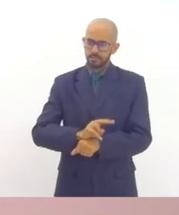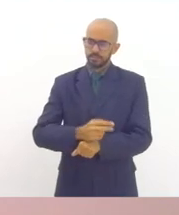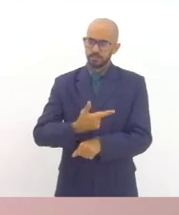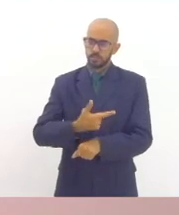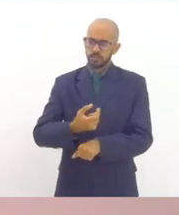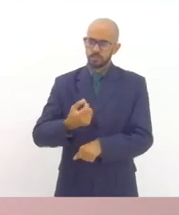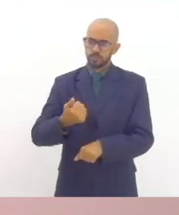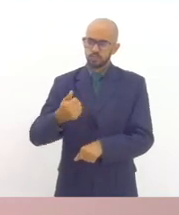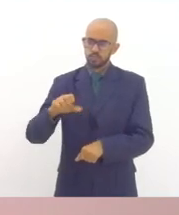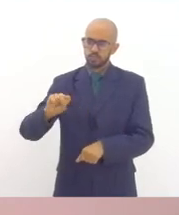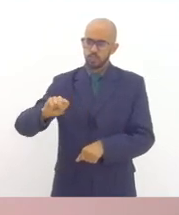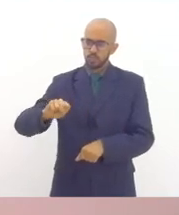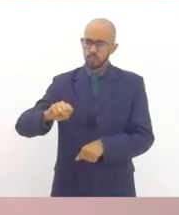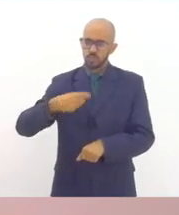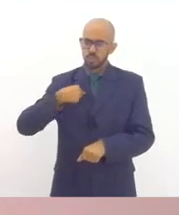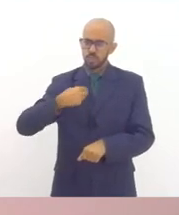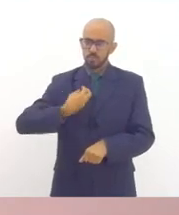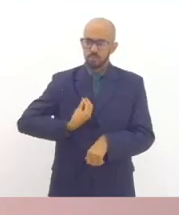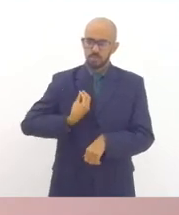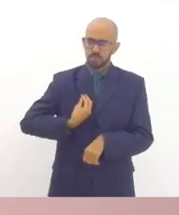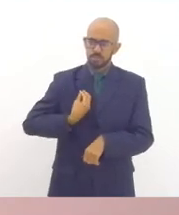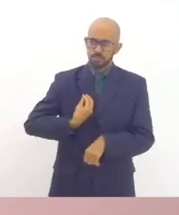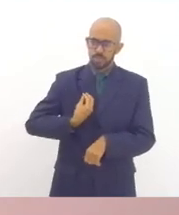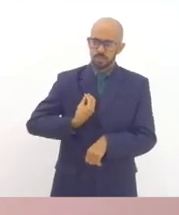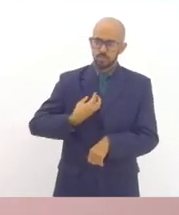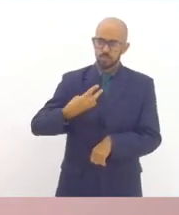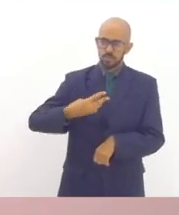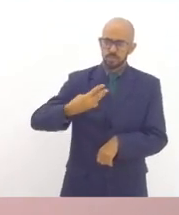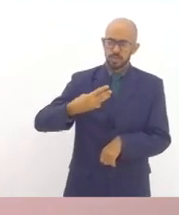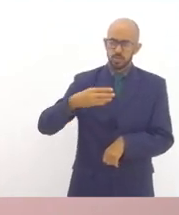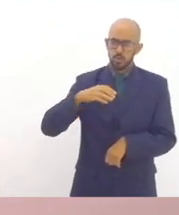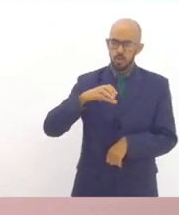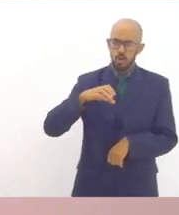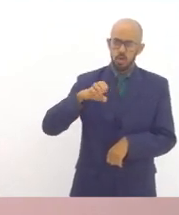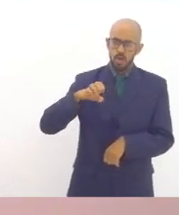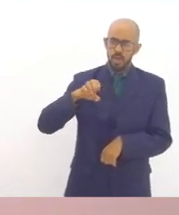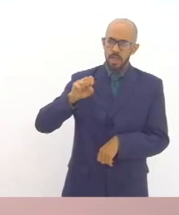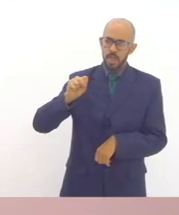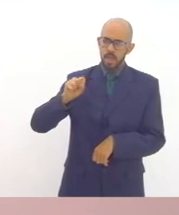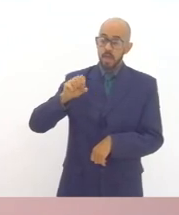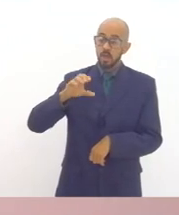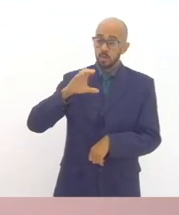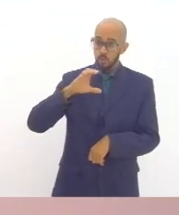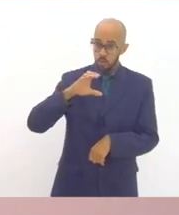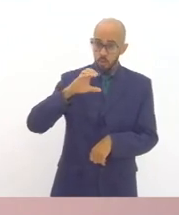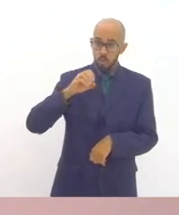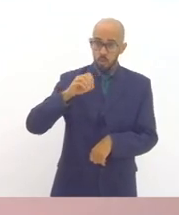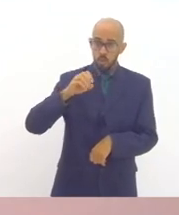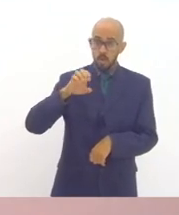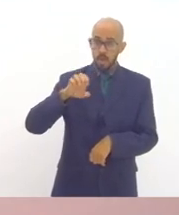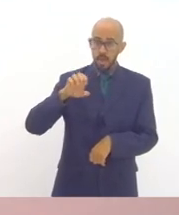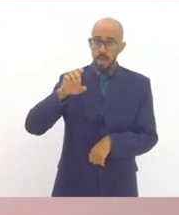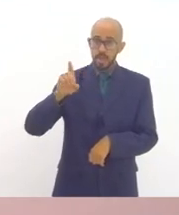eu participei do terceiro COED, e eu sou autora da